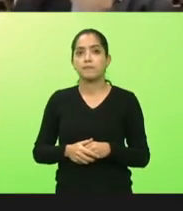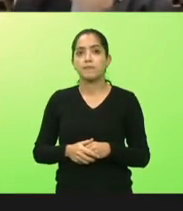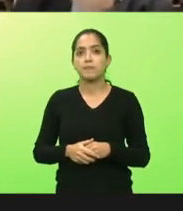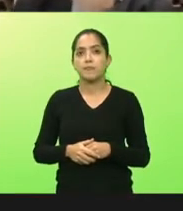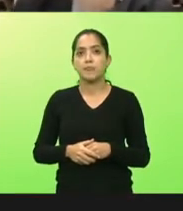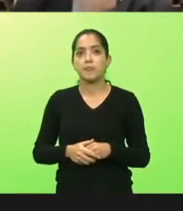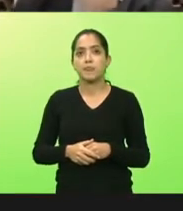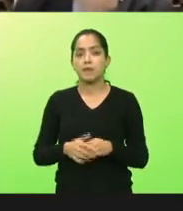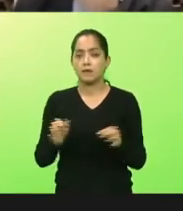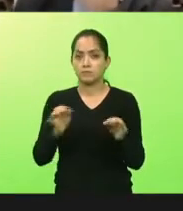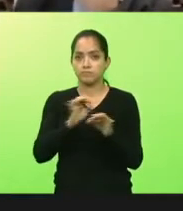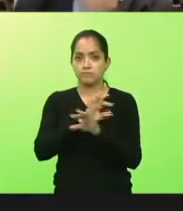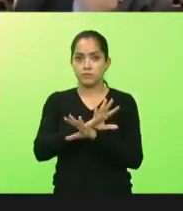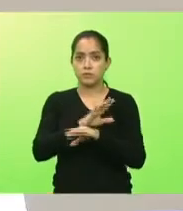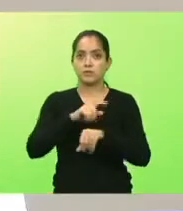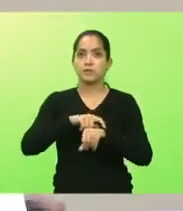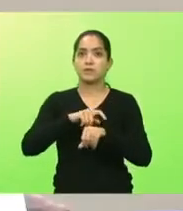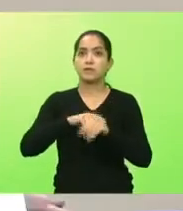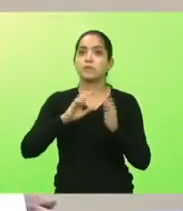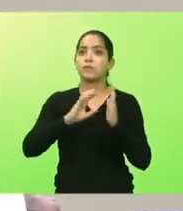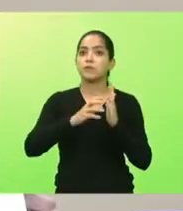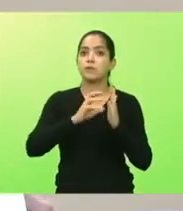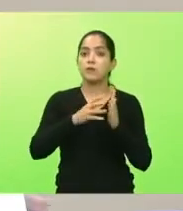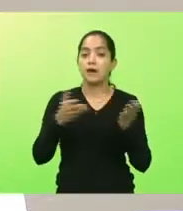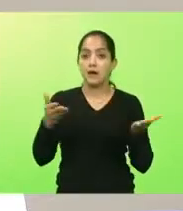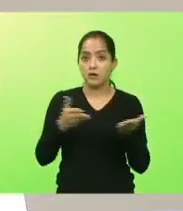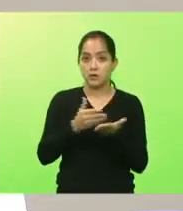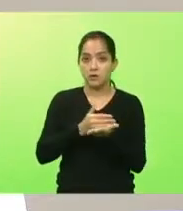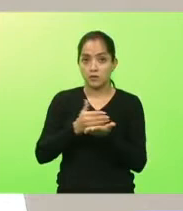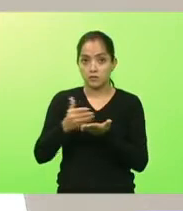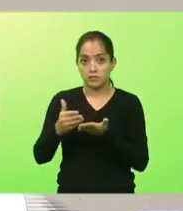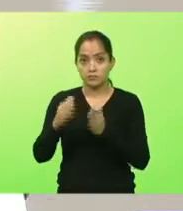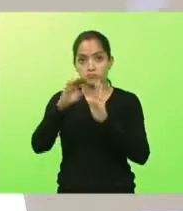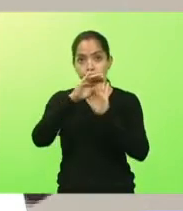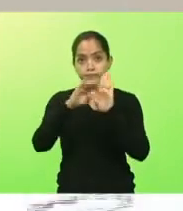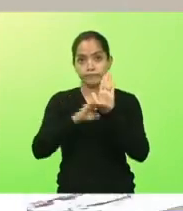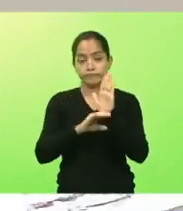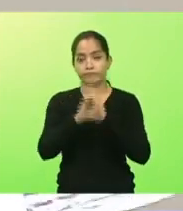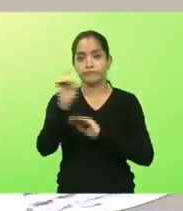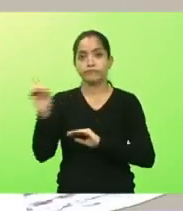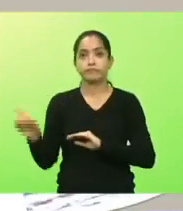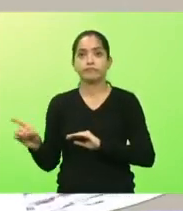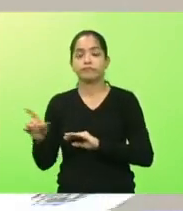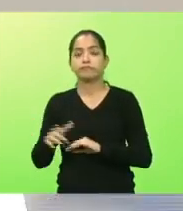Fim do horário destinado aos partidos políticos, passamos à ordem do dia.